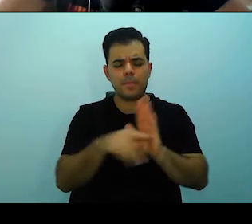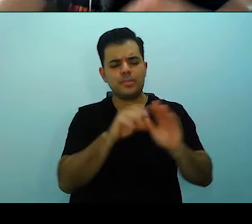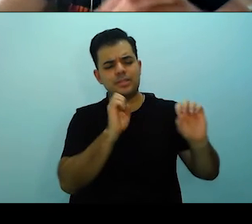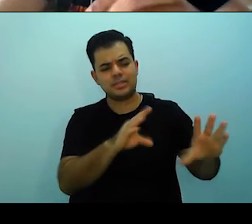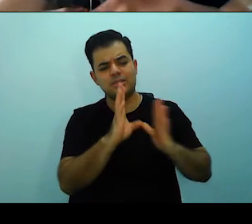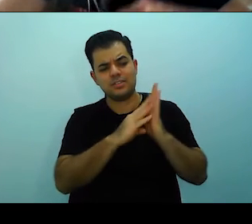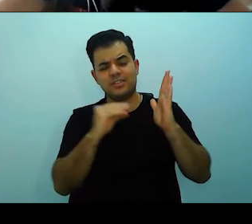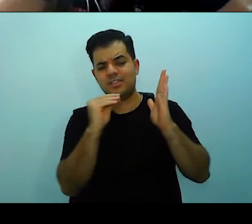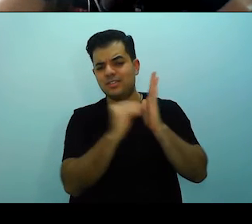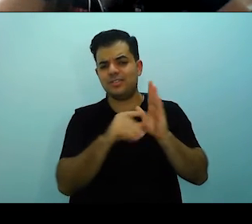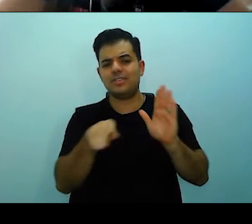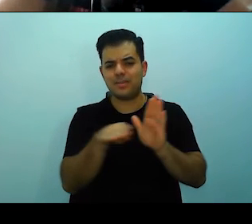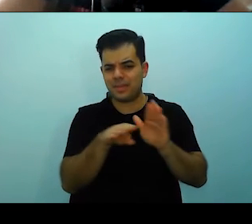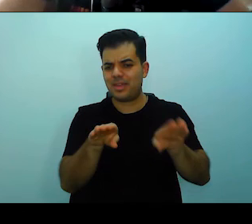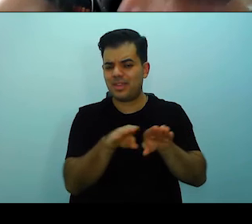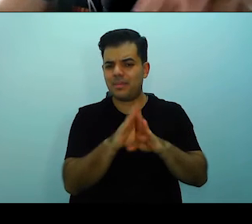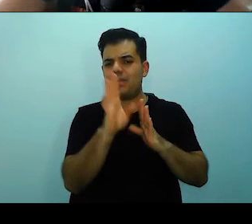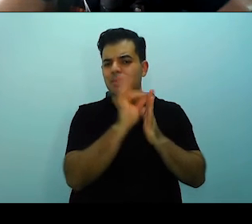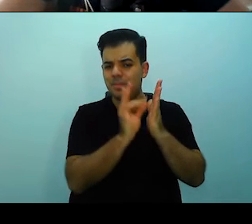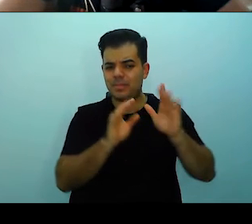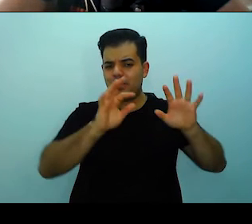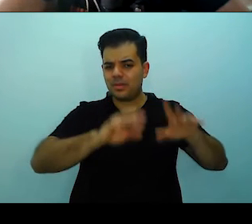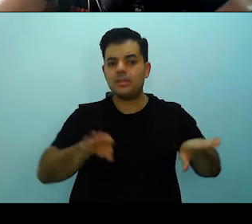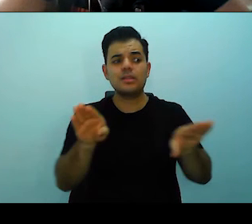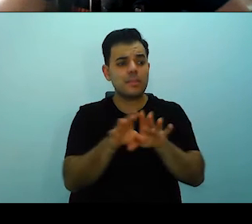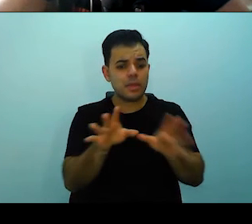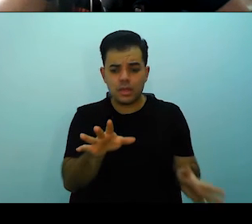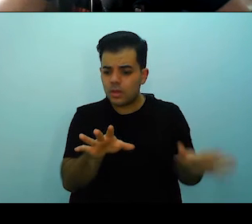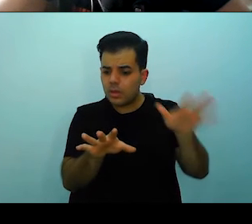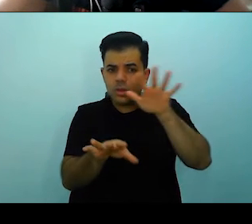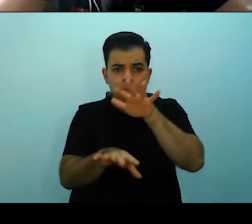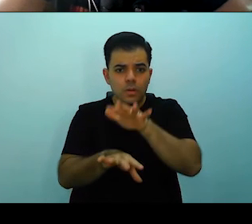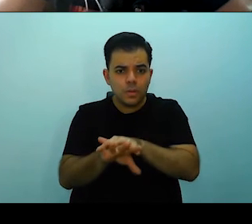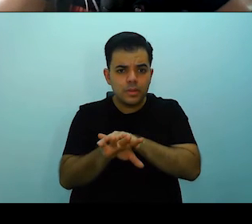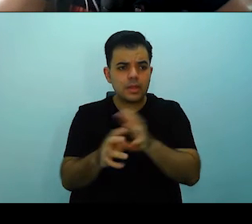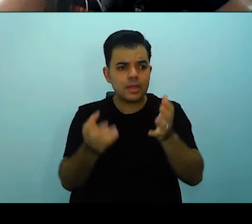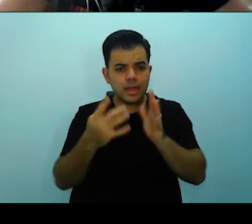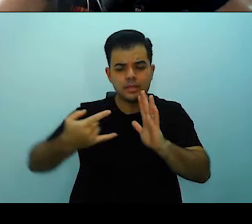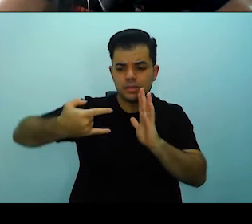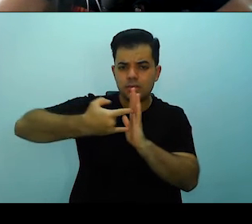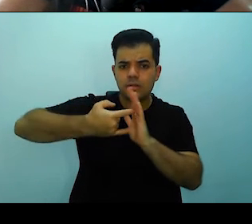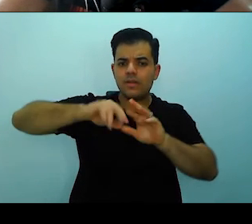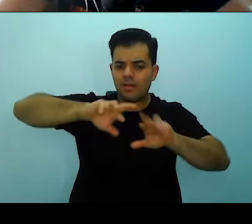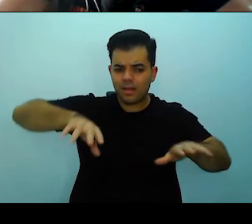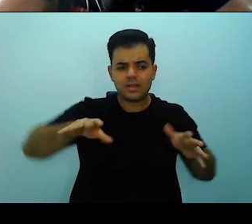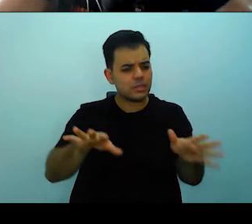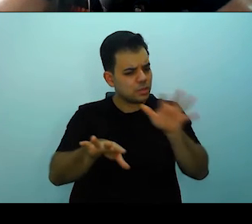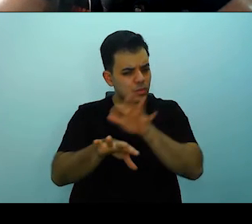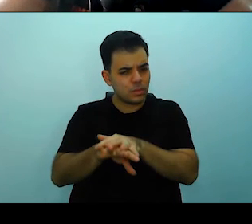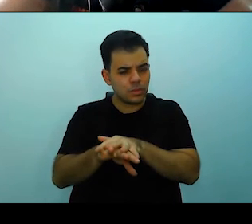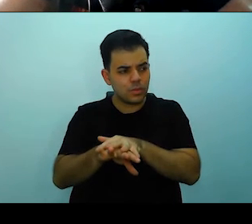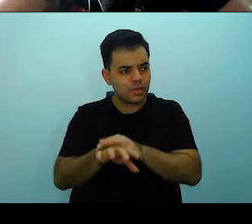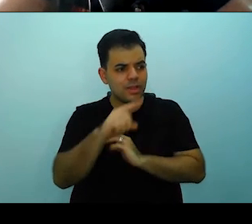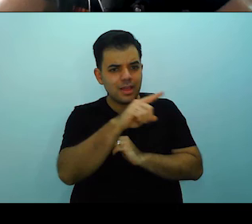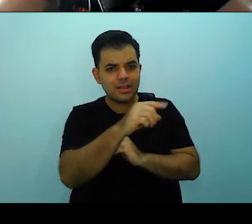que a gente tenha pessoas cegas também inclusas no processo de desenvolvimento, sabe? Porque quando a gente tem uma pessoa cega inclusa